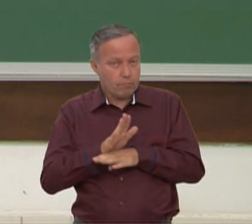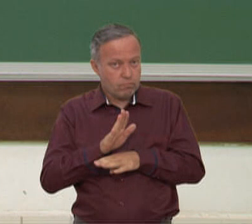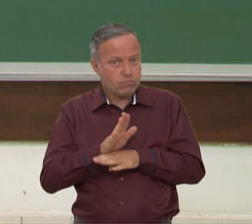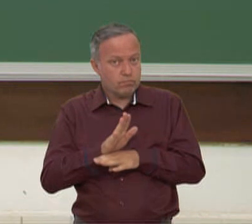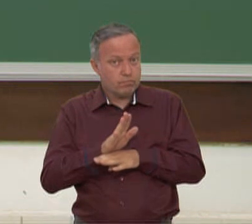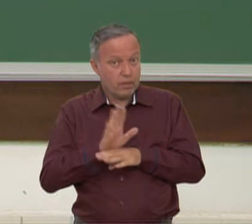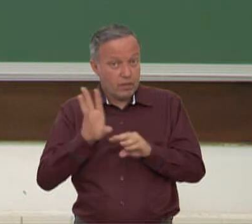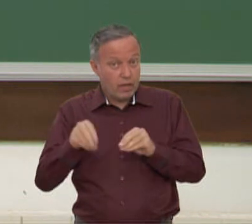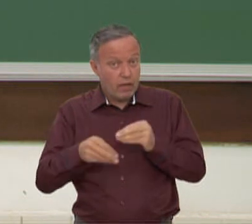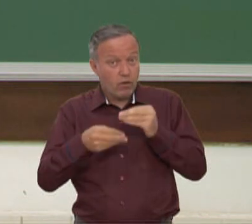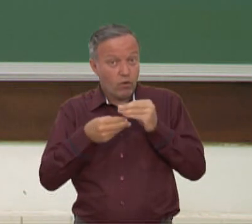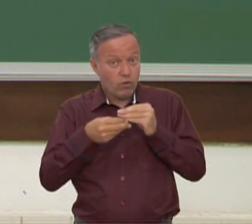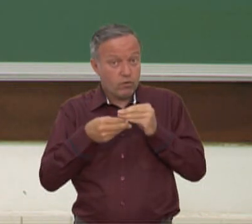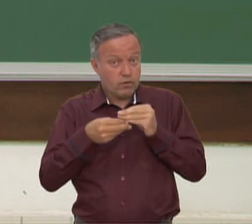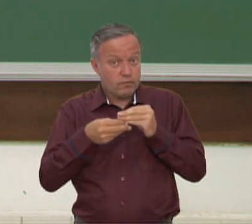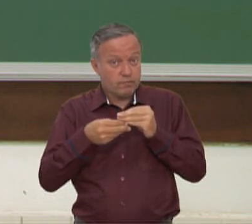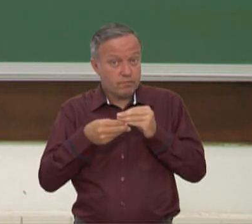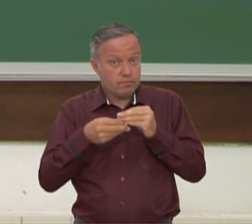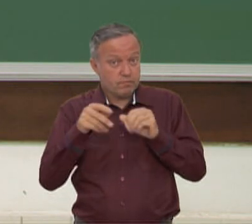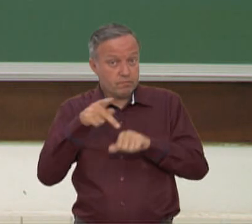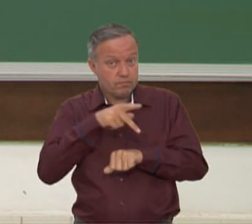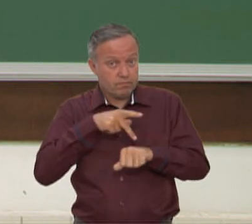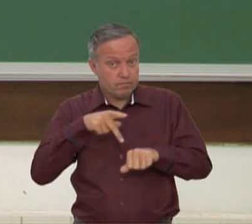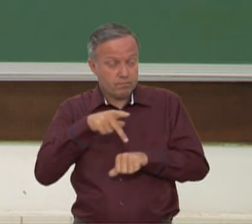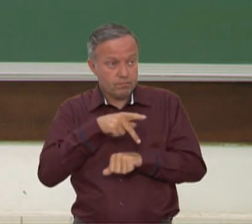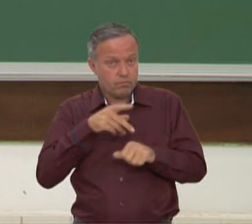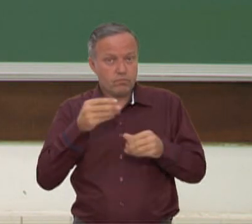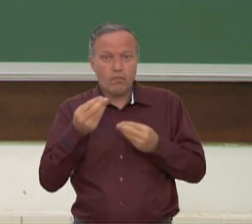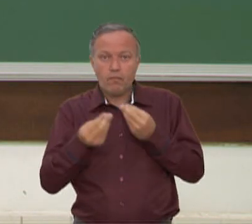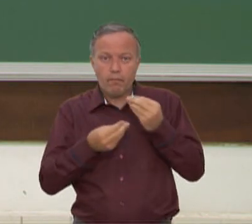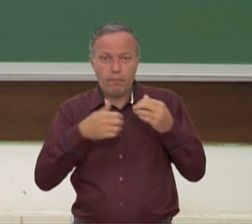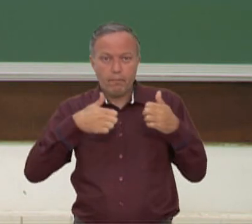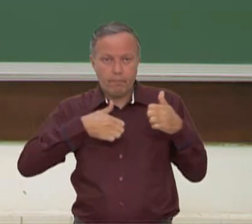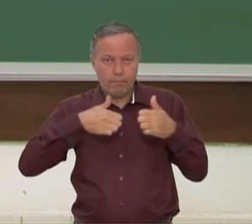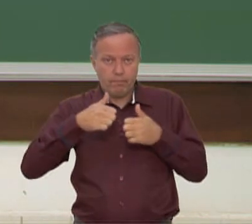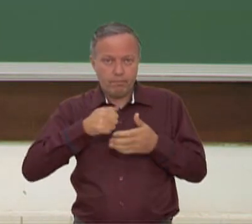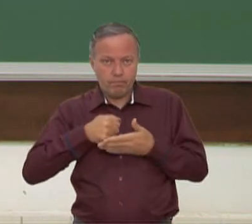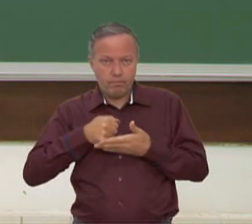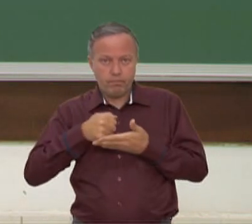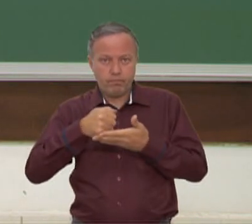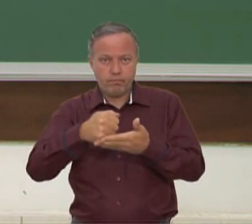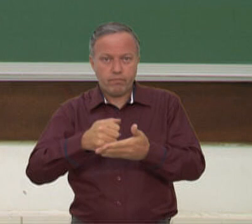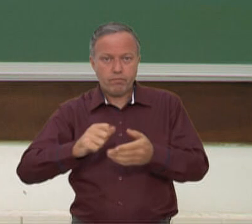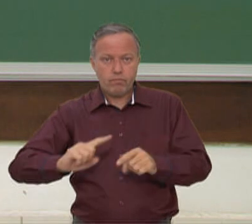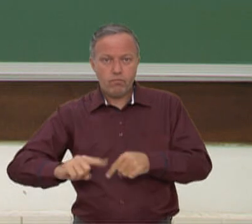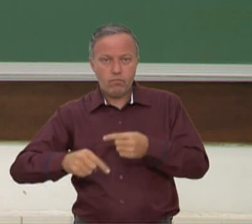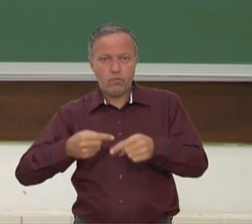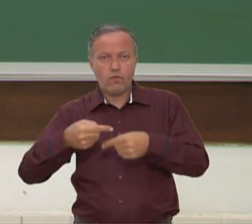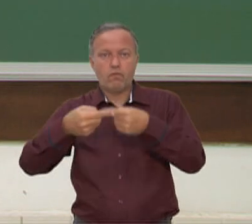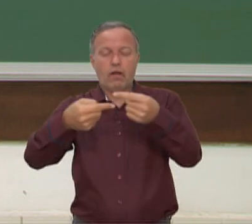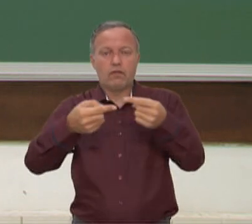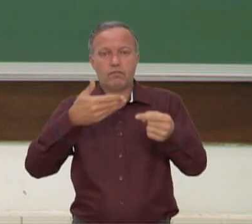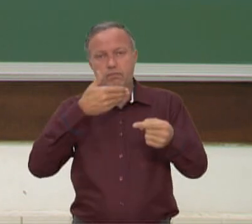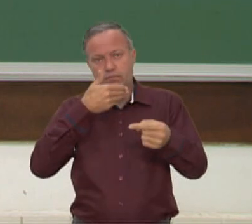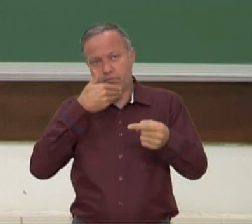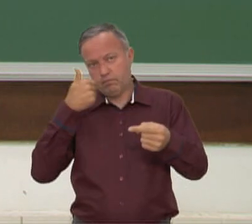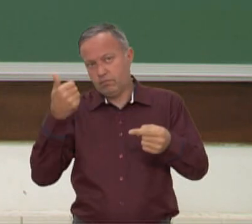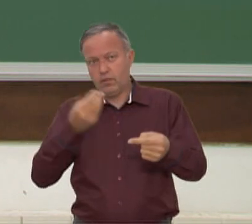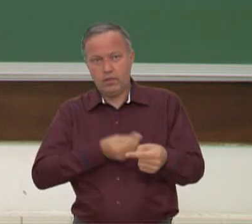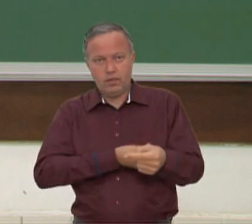países. Só que, da mesma forma com que as multinacionais podem levar o desenvolvimento de infraestrutura,